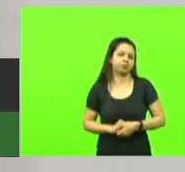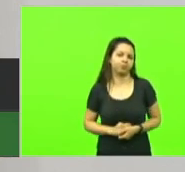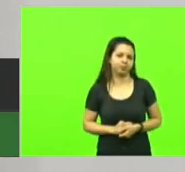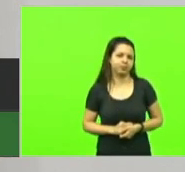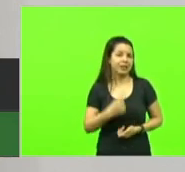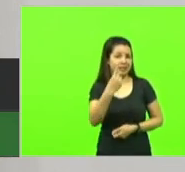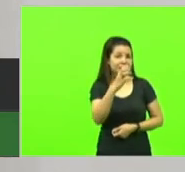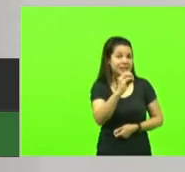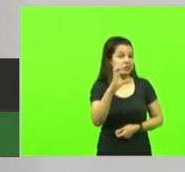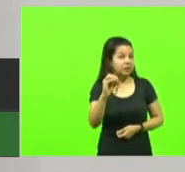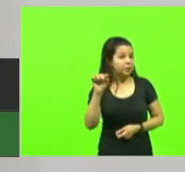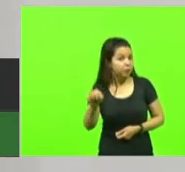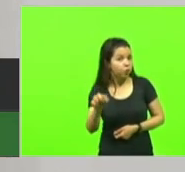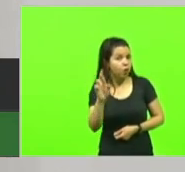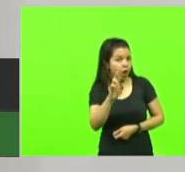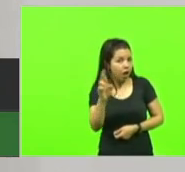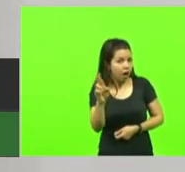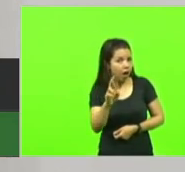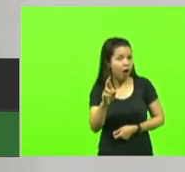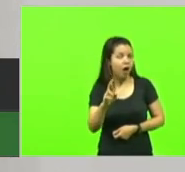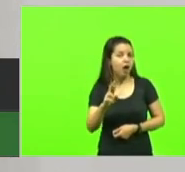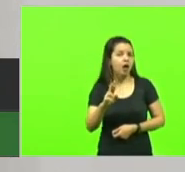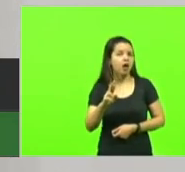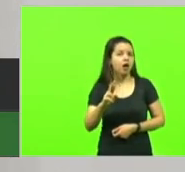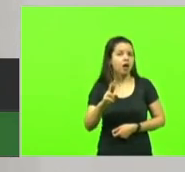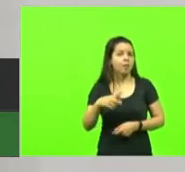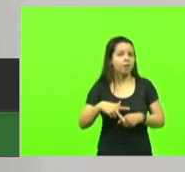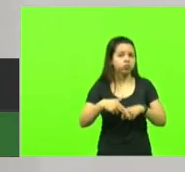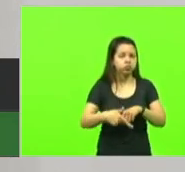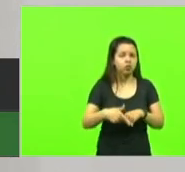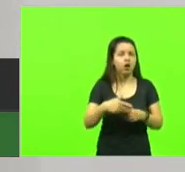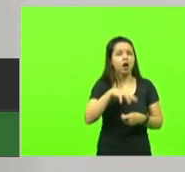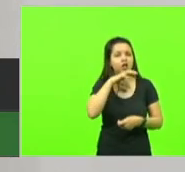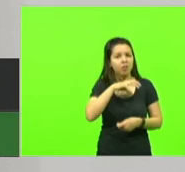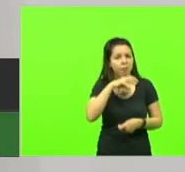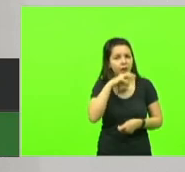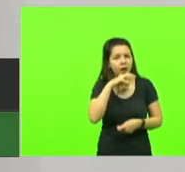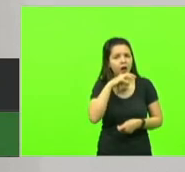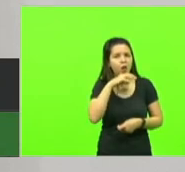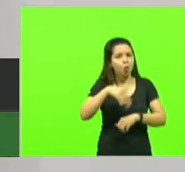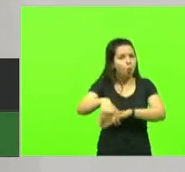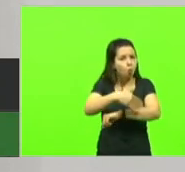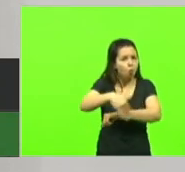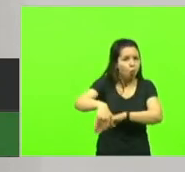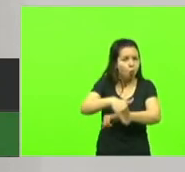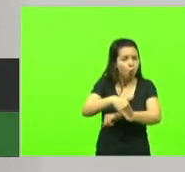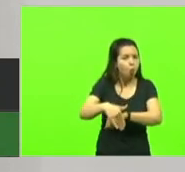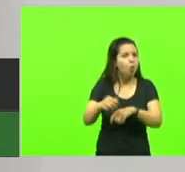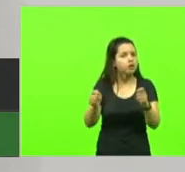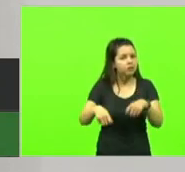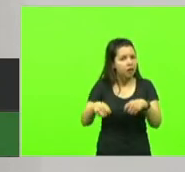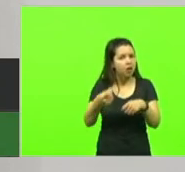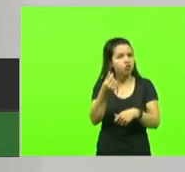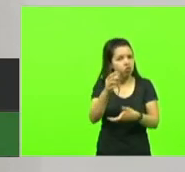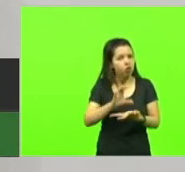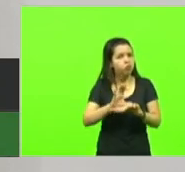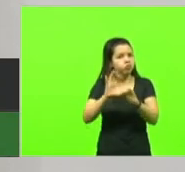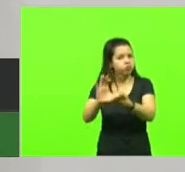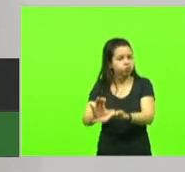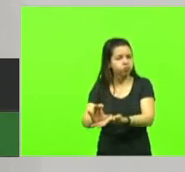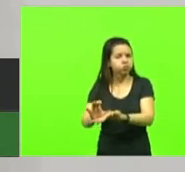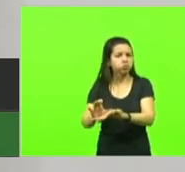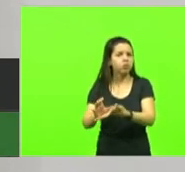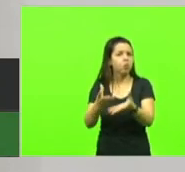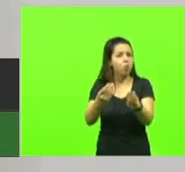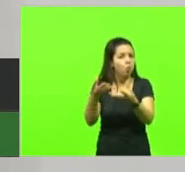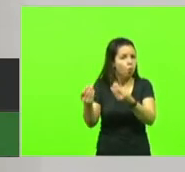reais que tem para castrações, para animais que estão na rua, a gente poderia ter, lá em março, ter aplicado esse dinheiro? Muitas fêmeas